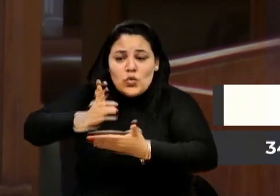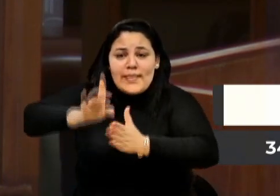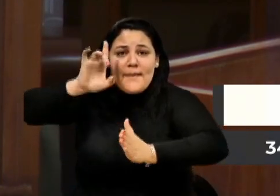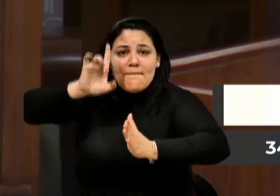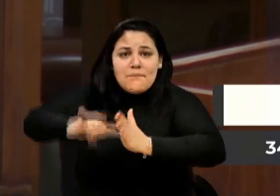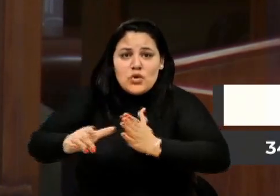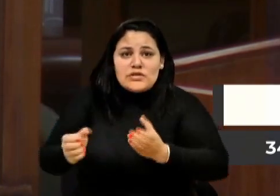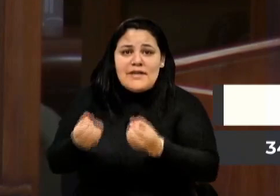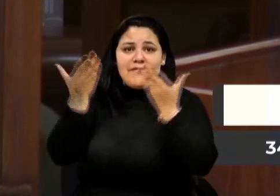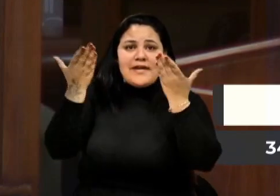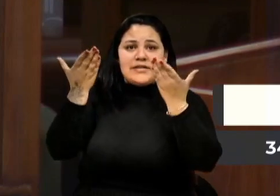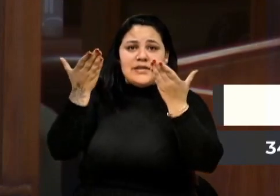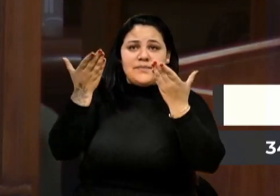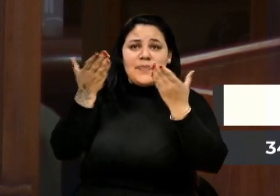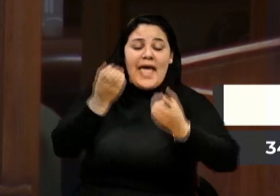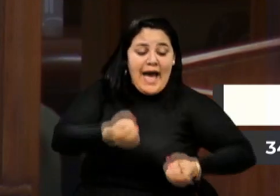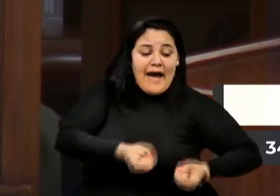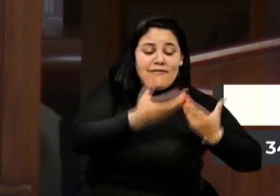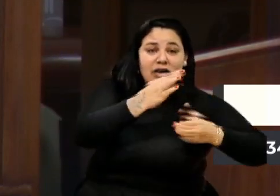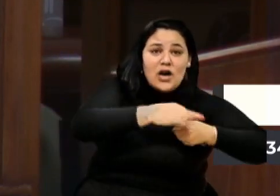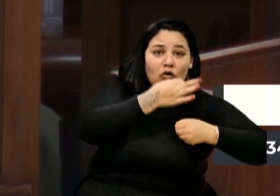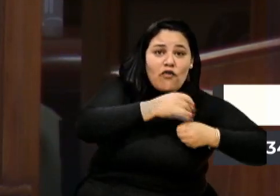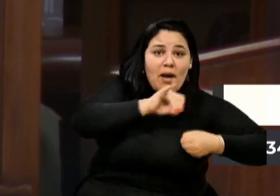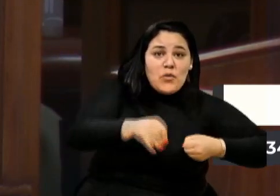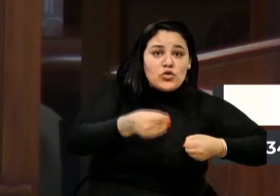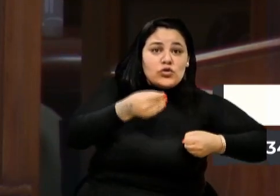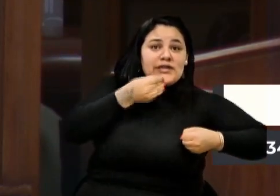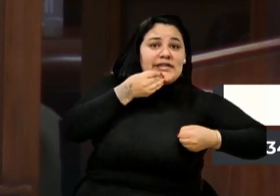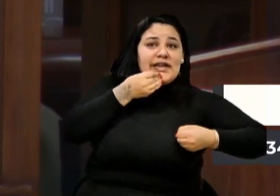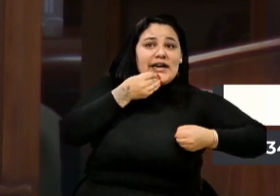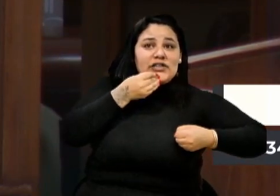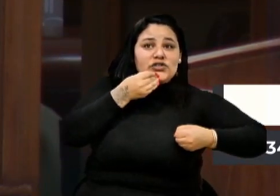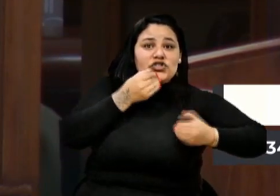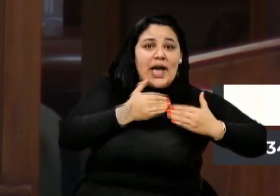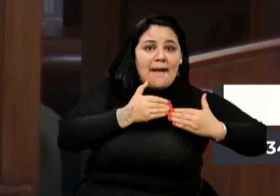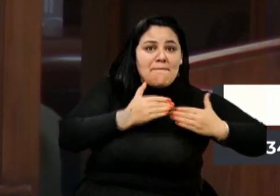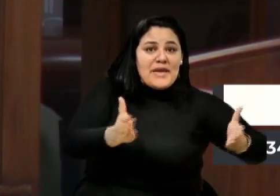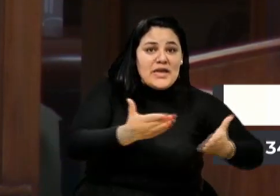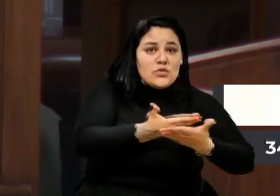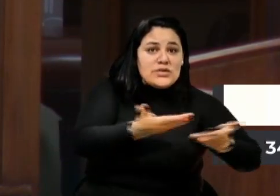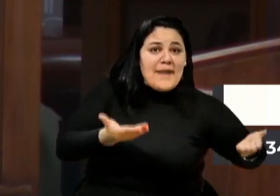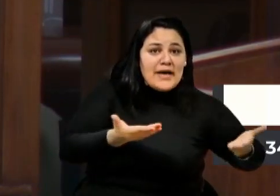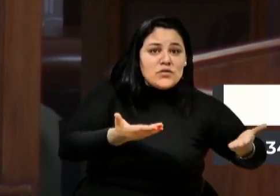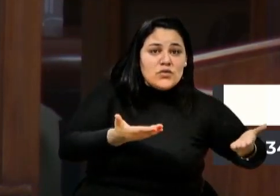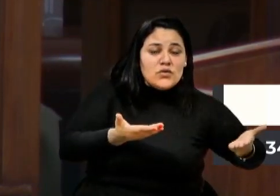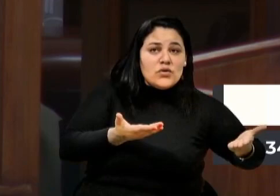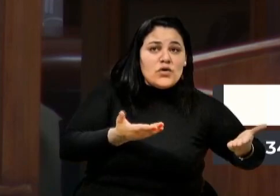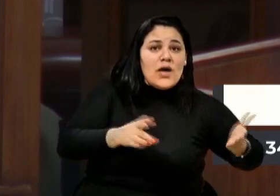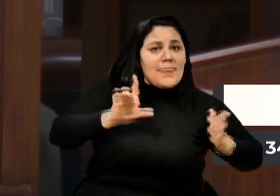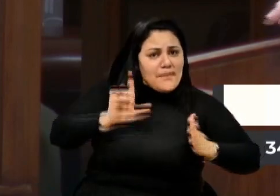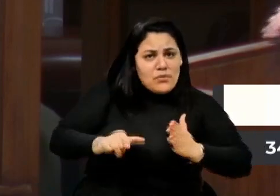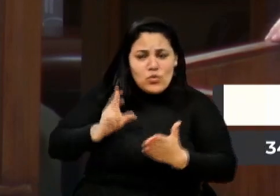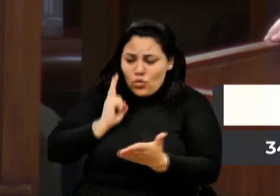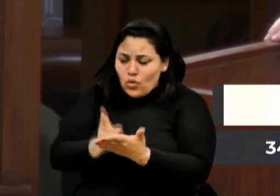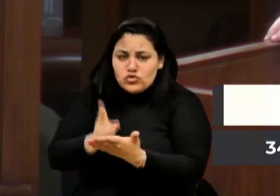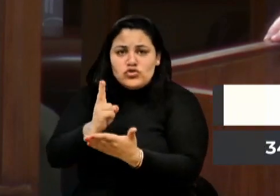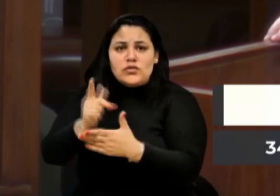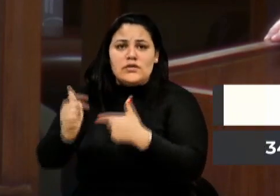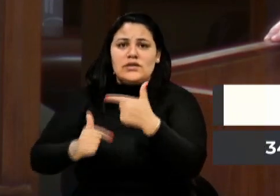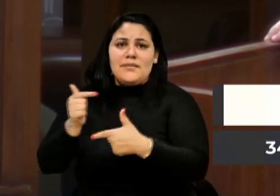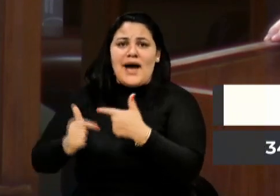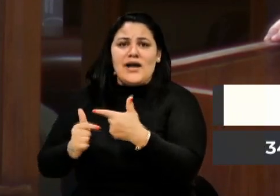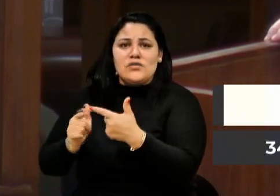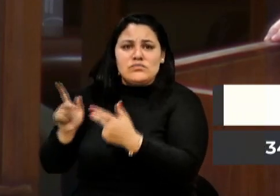mostrar para quem vai estar aqui. Abrir espaço. Depois a sequência tem que ser feita.